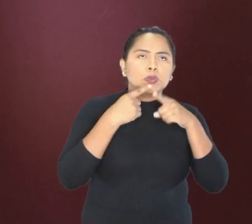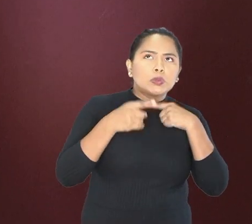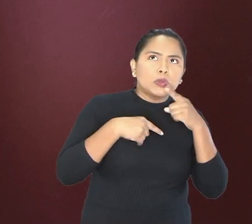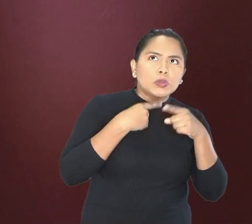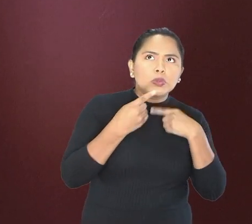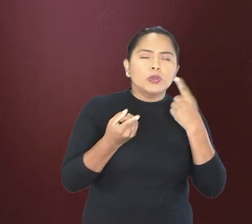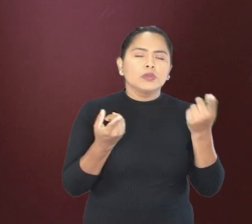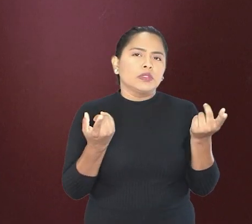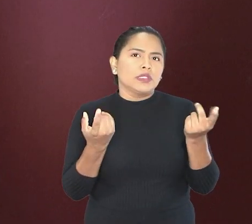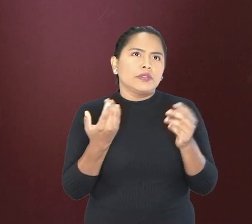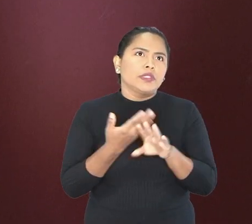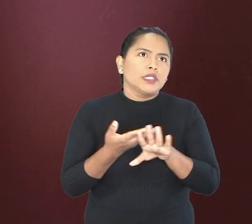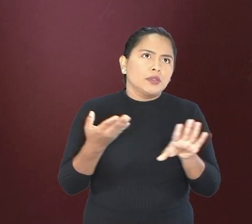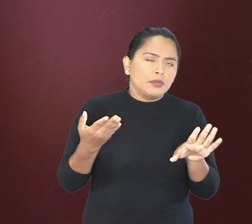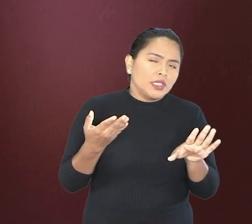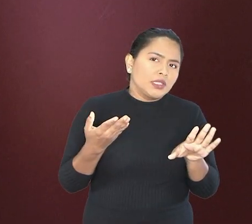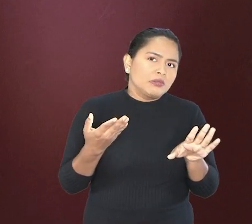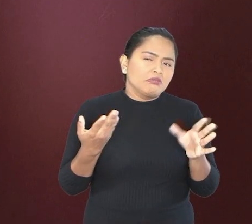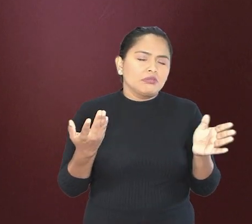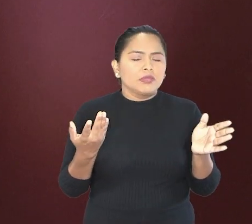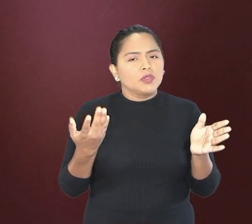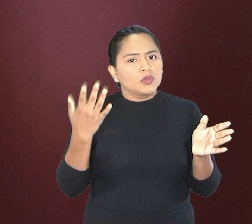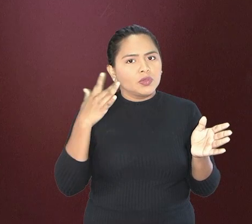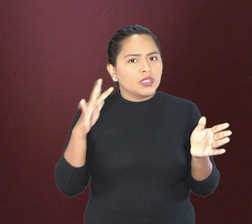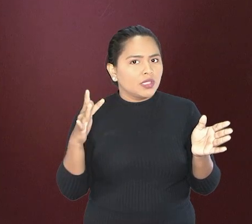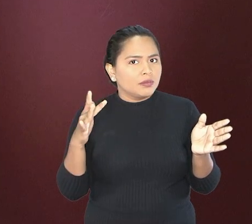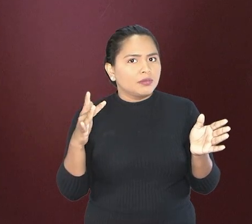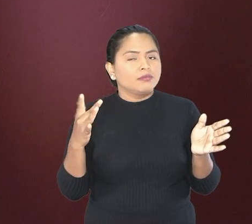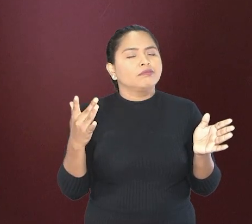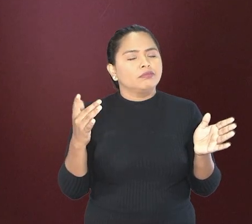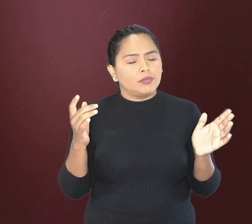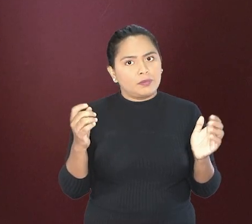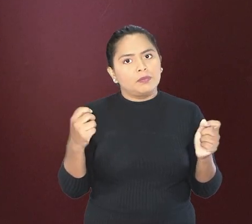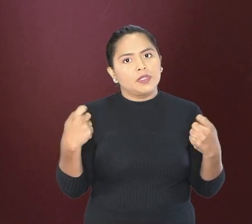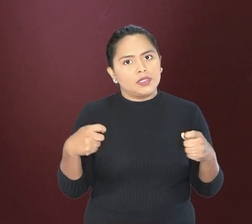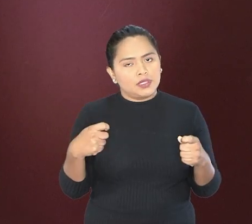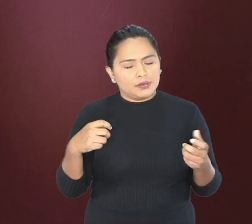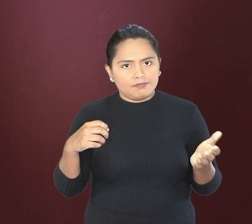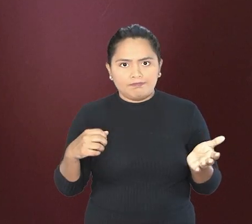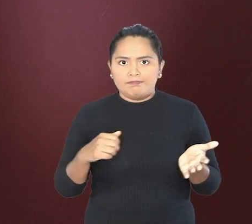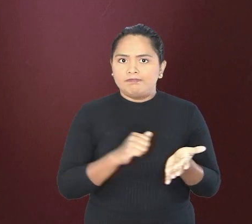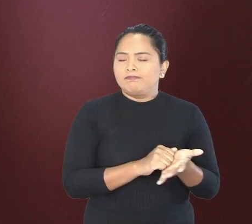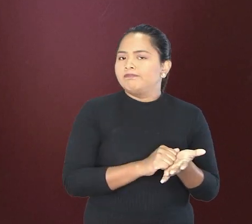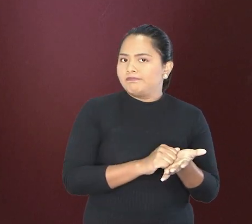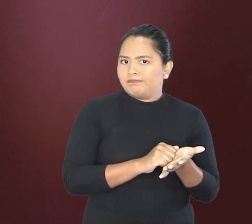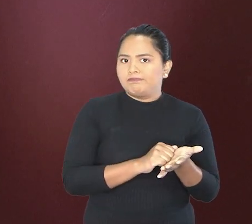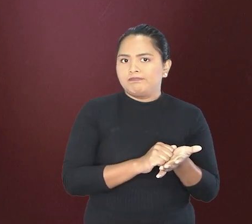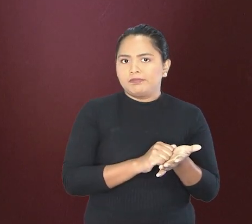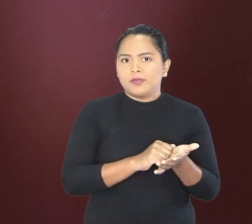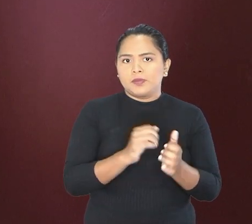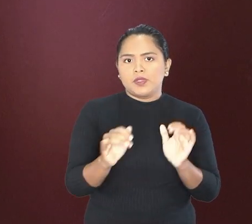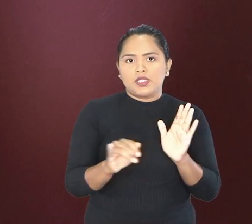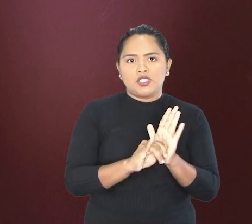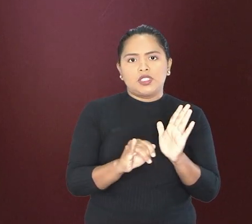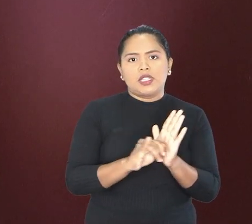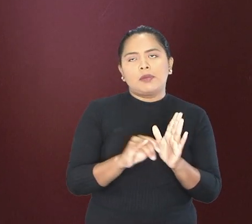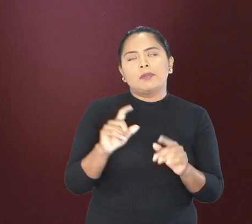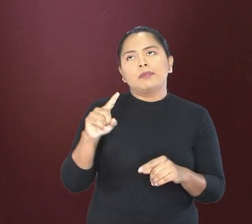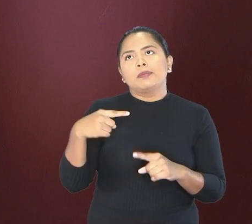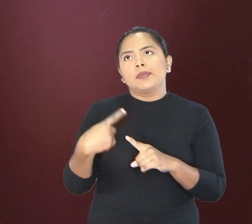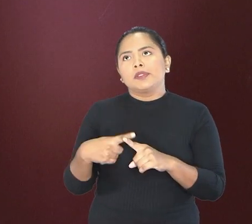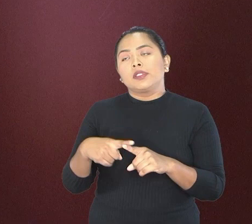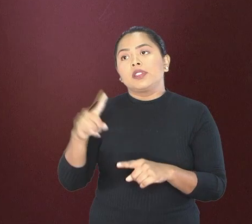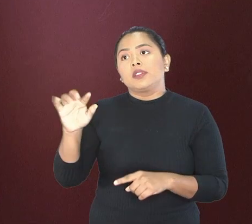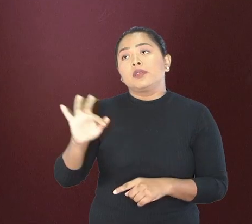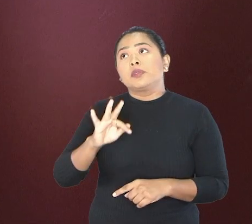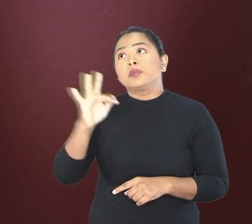não, participa do edital. É melhor estar participando do edital do que depois ele decidir que vai se afastar e não tá, e não